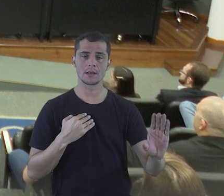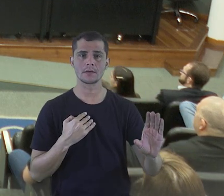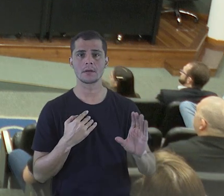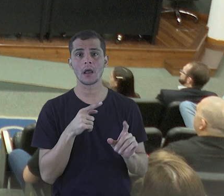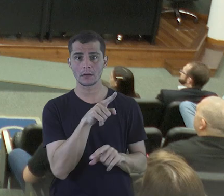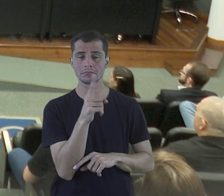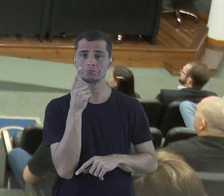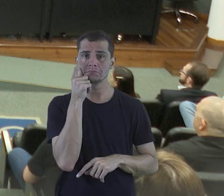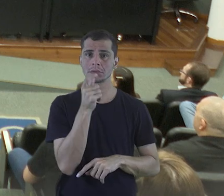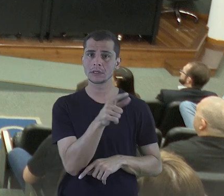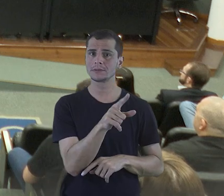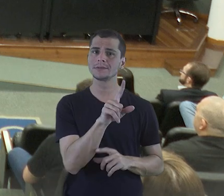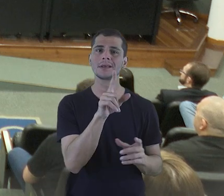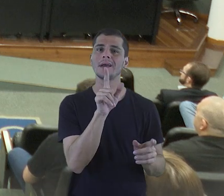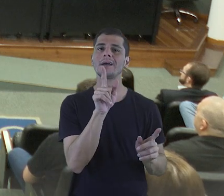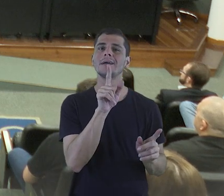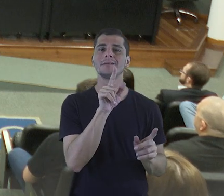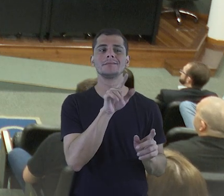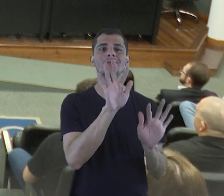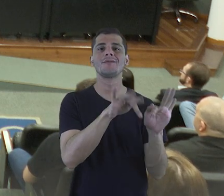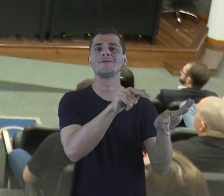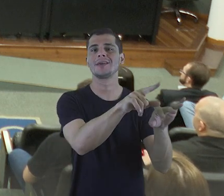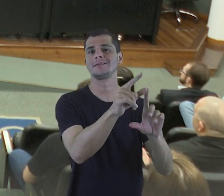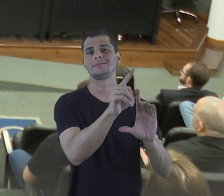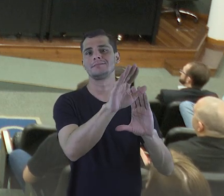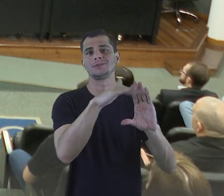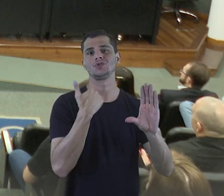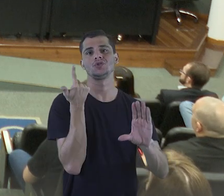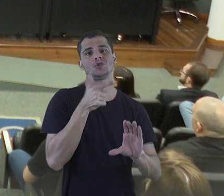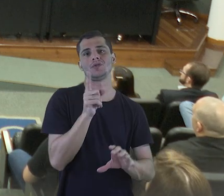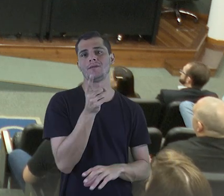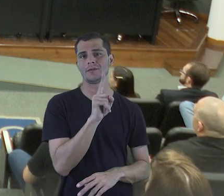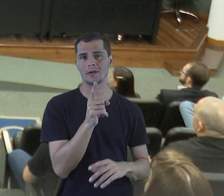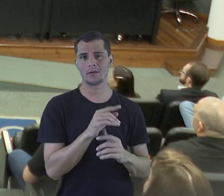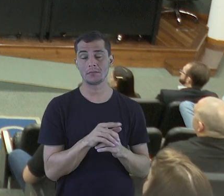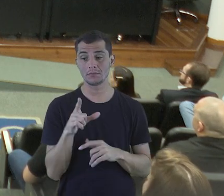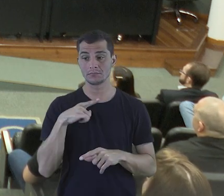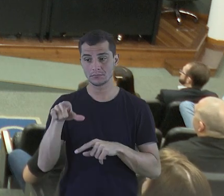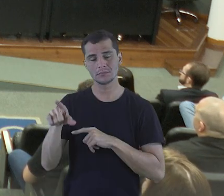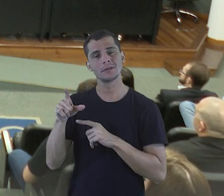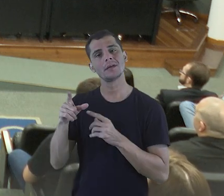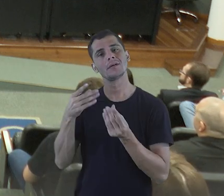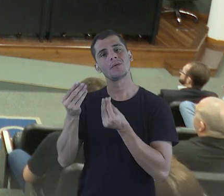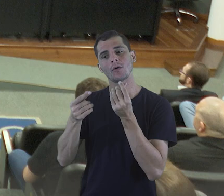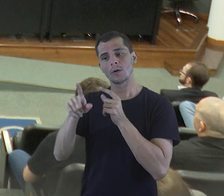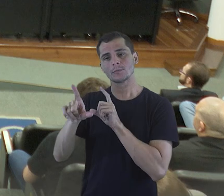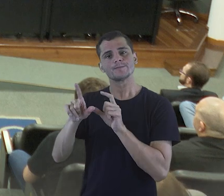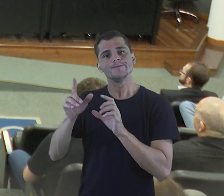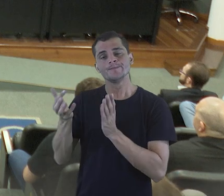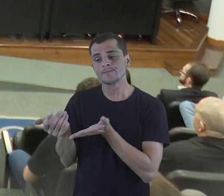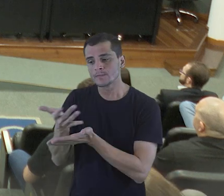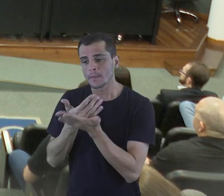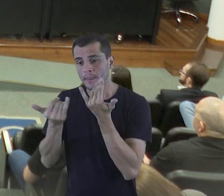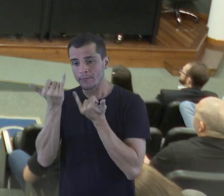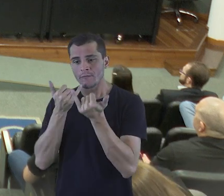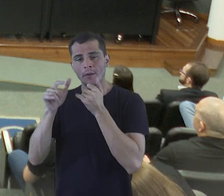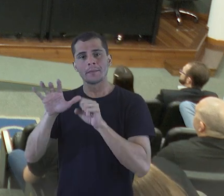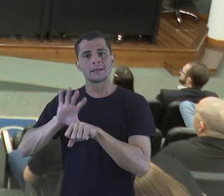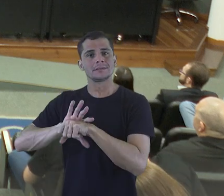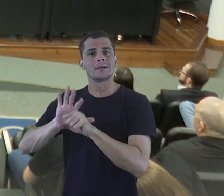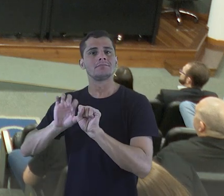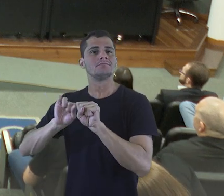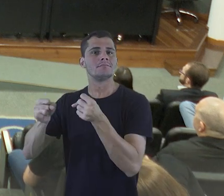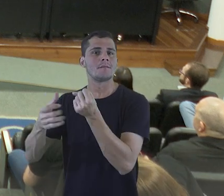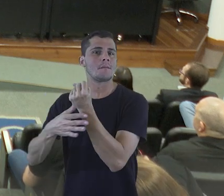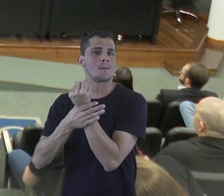aí não veio mais tirou e determinação da autoridade nacional de proteção de dados então essa é uma determinação que a NPD pode dizer ó tem que tirar o dado